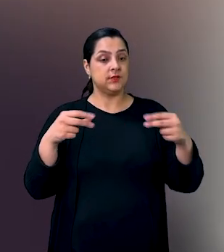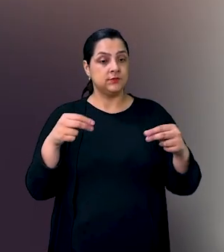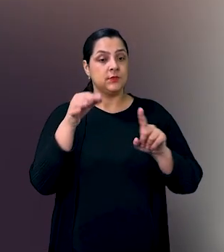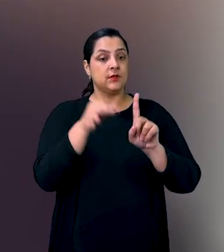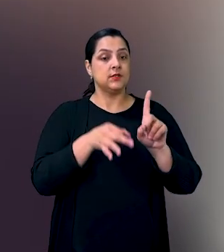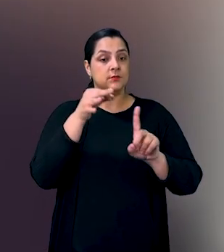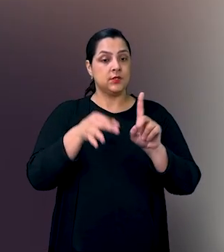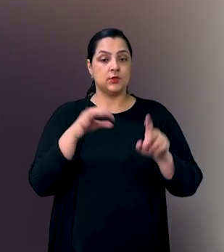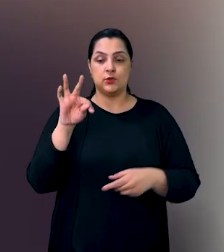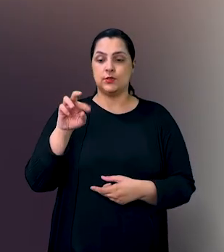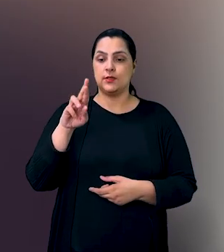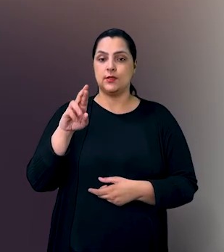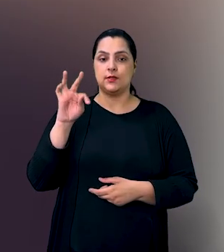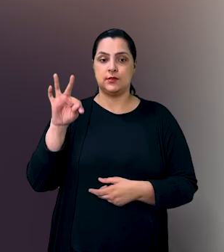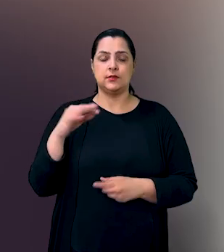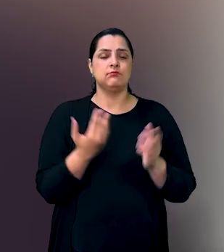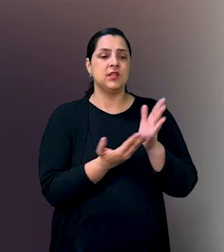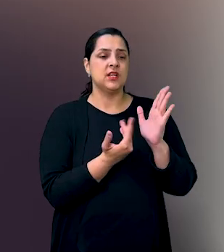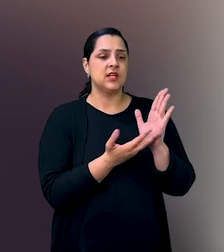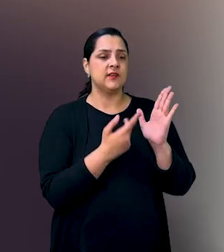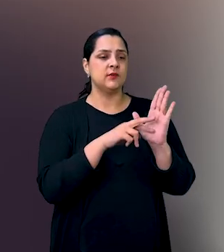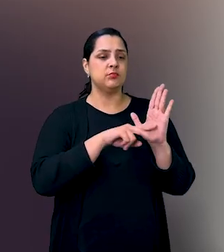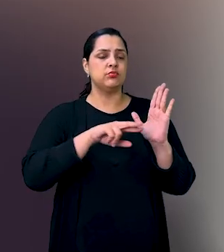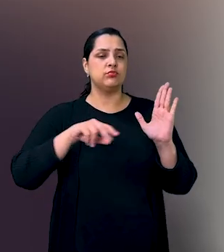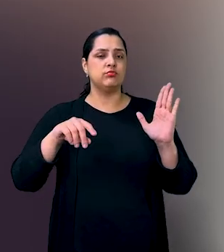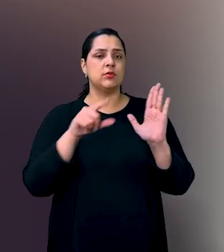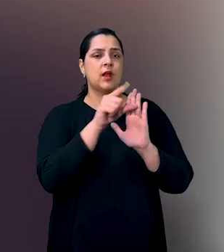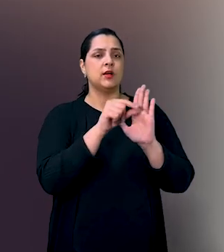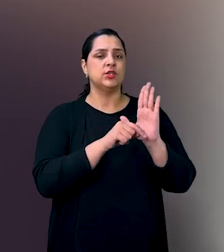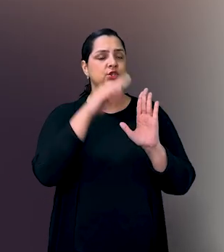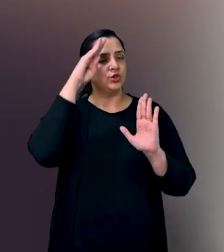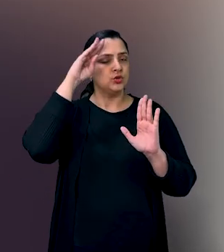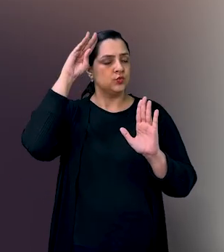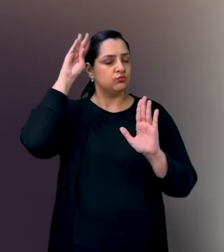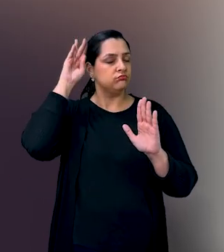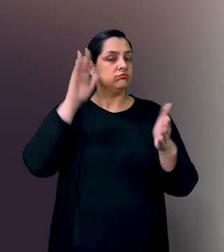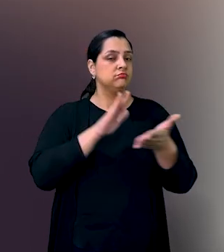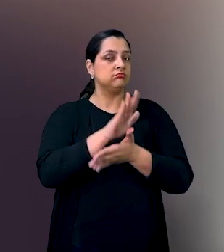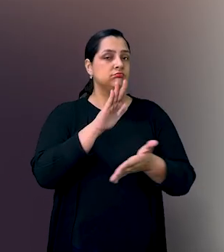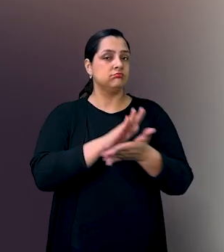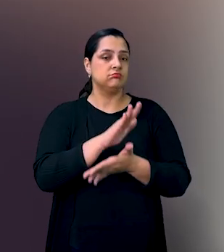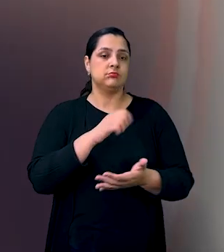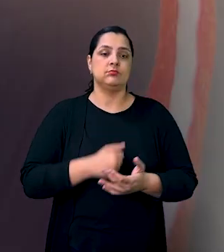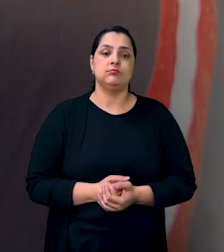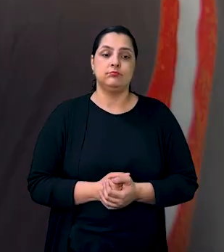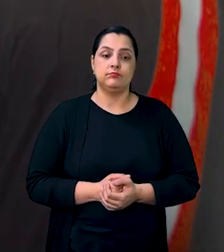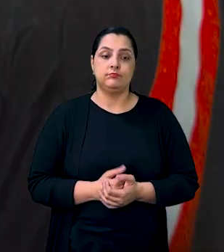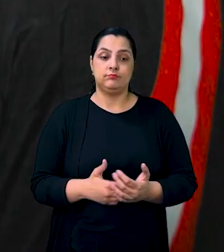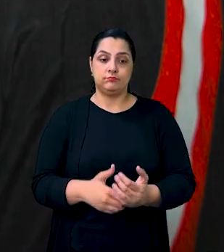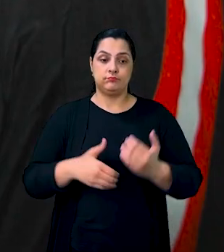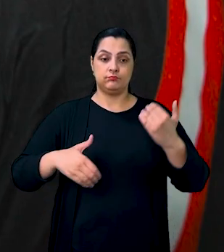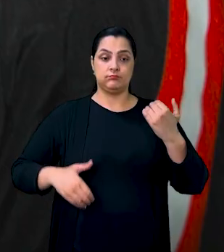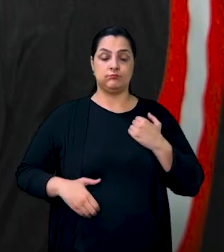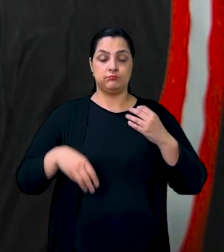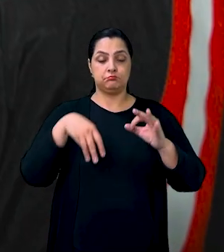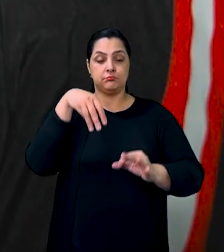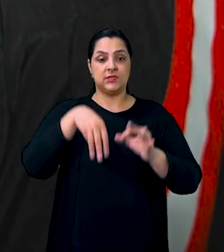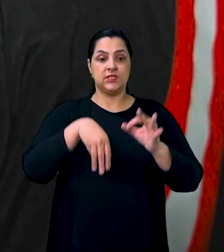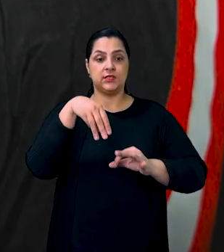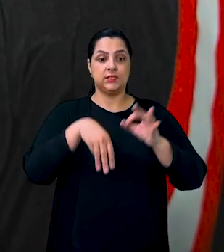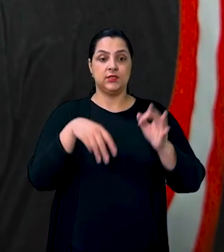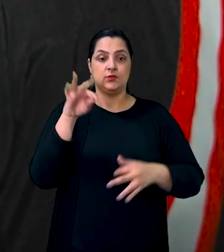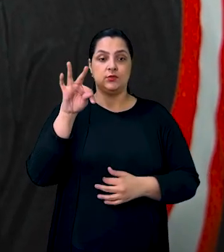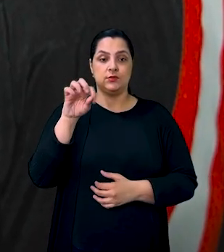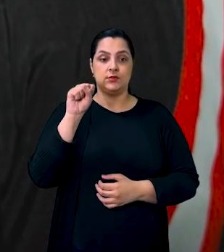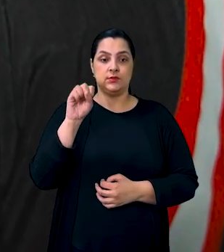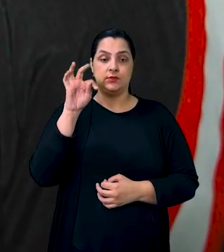a desembargador do TRT. É autor de diversos livros e artigos acadêmicos publicados. Tomou posse no cargo de